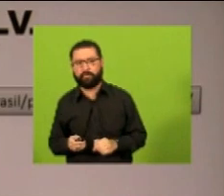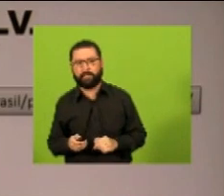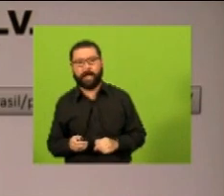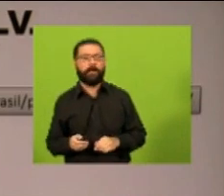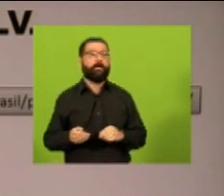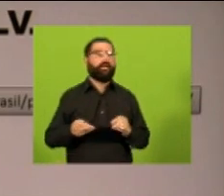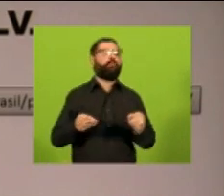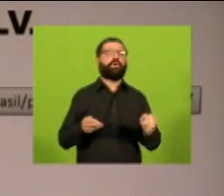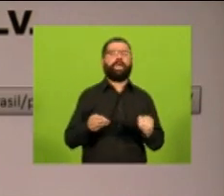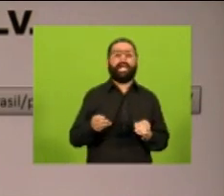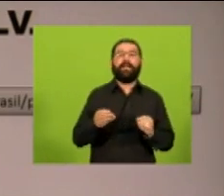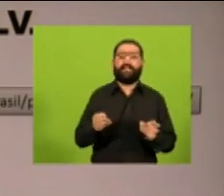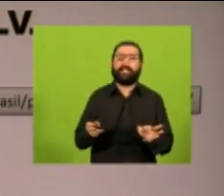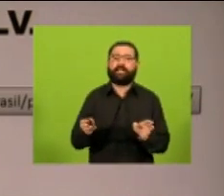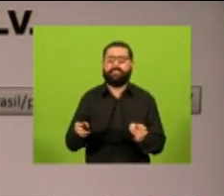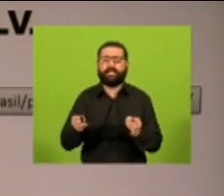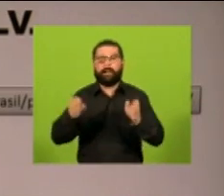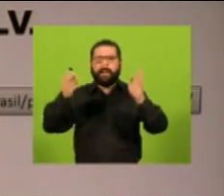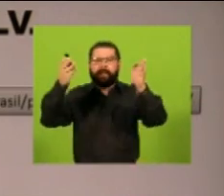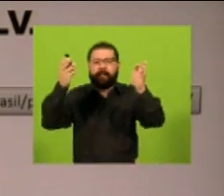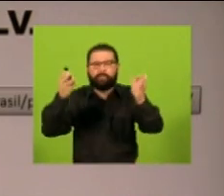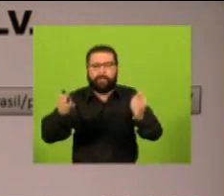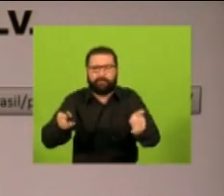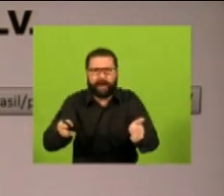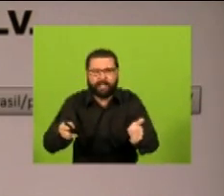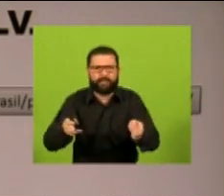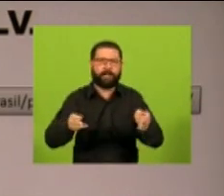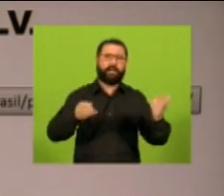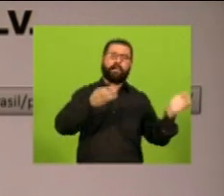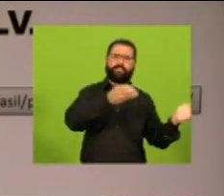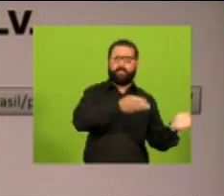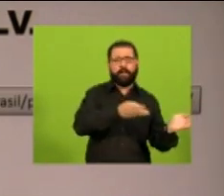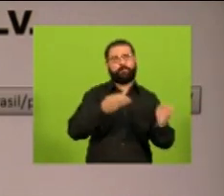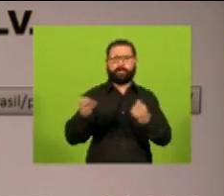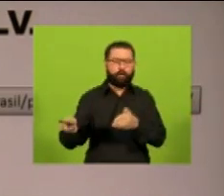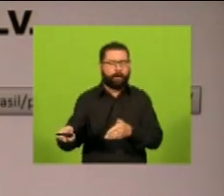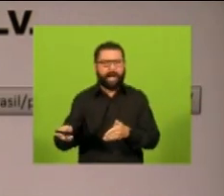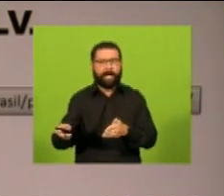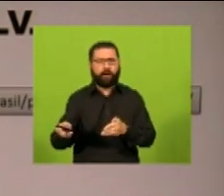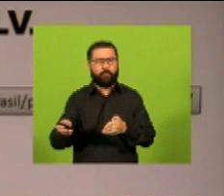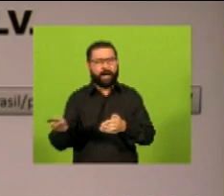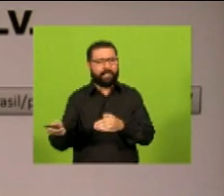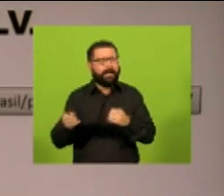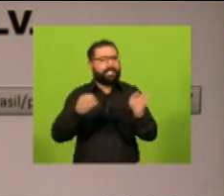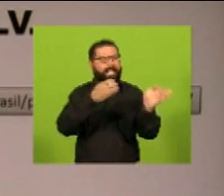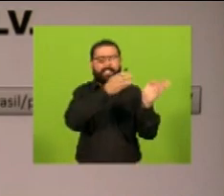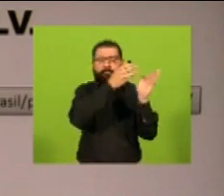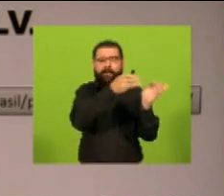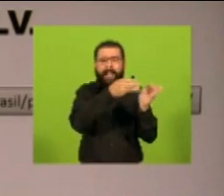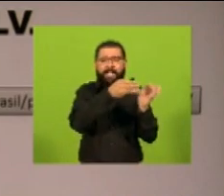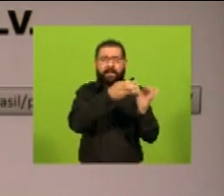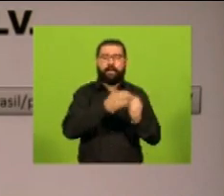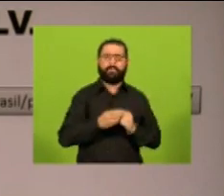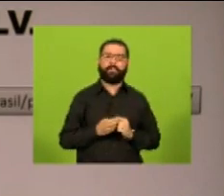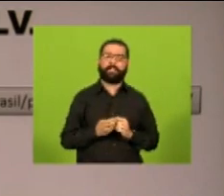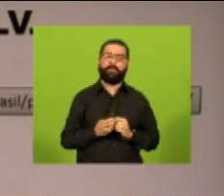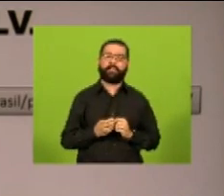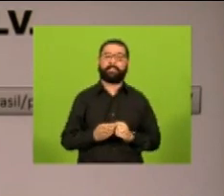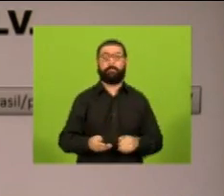ver isso, tá? Porque é interessante você trabalhar dentro da faixa de libras ou bar que ele